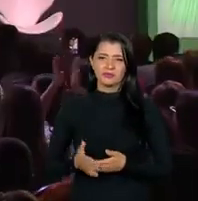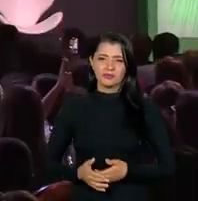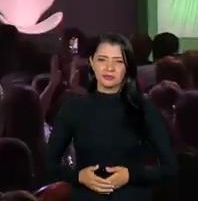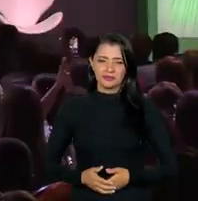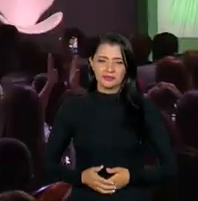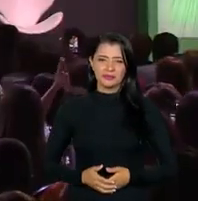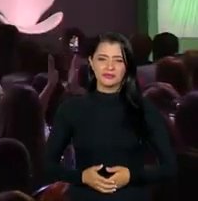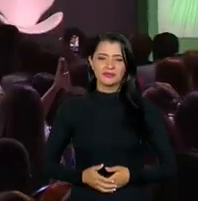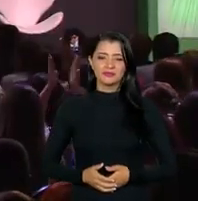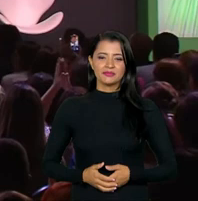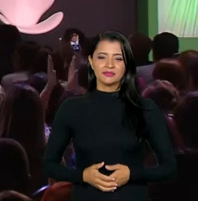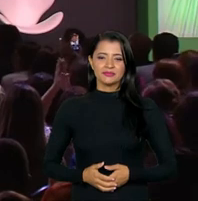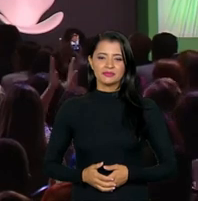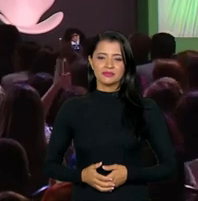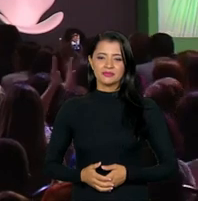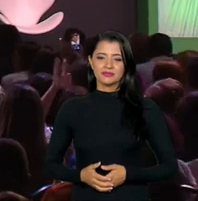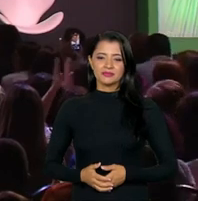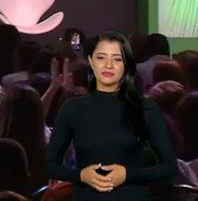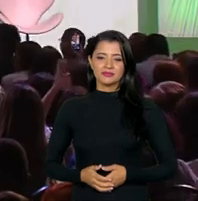nossa...